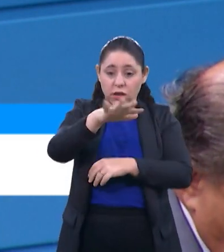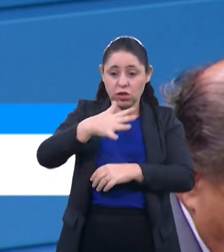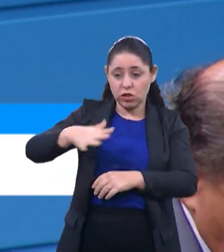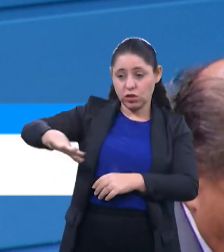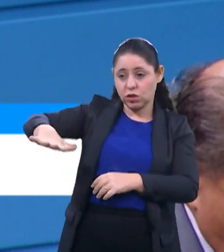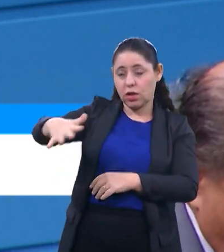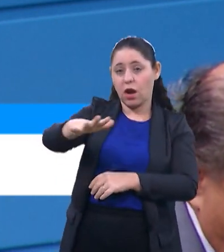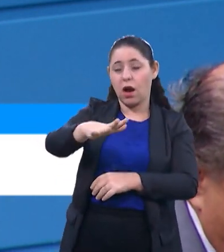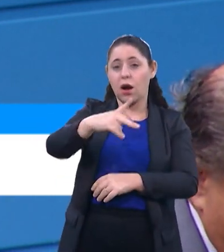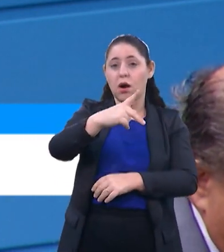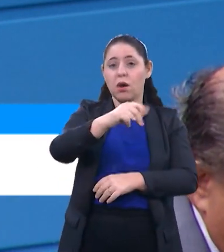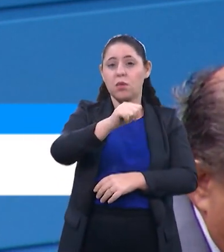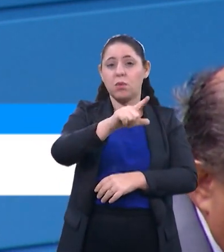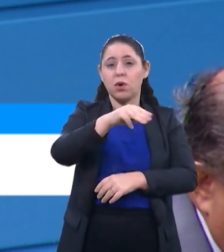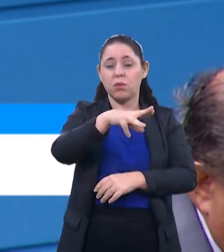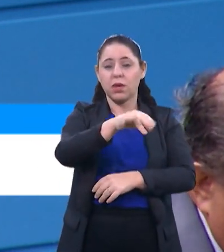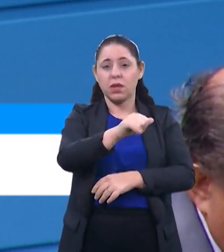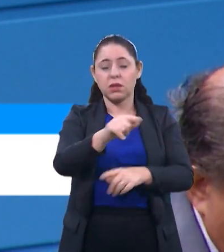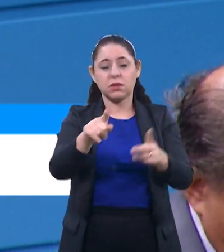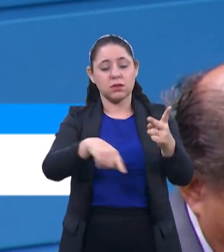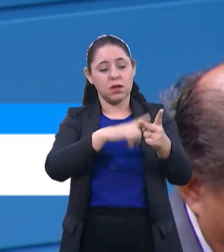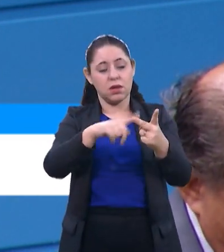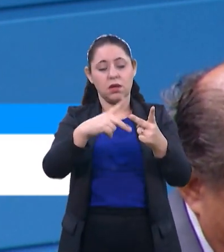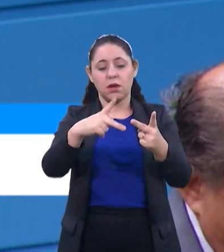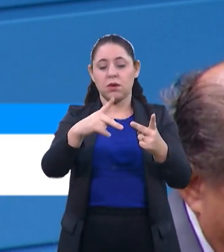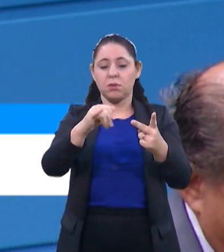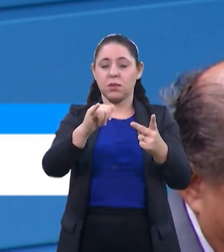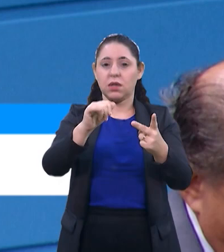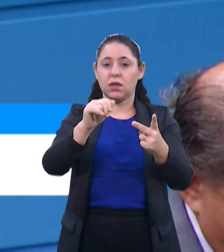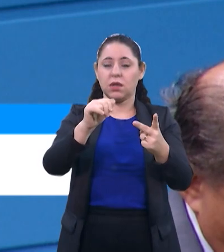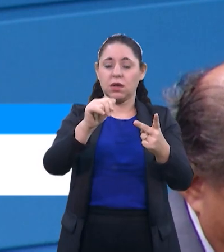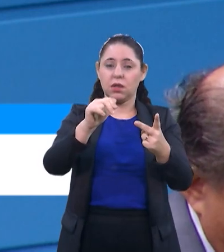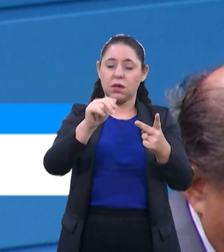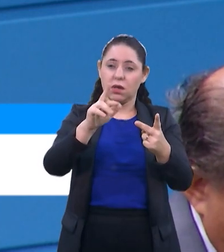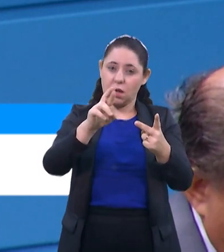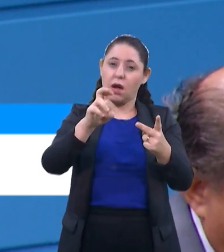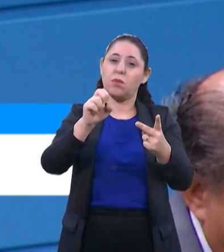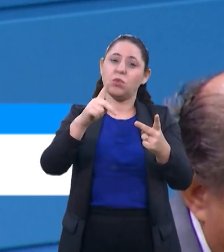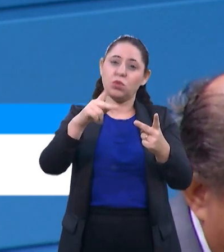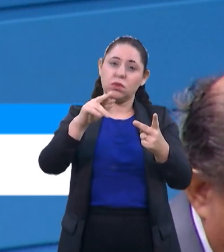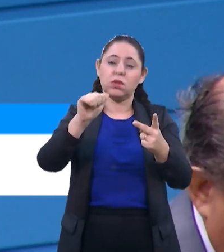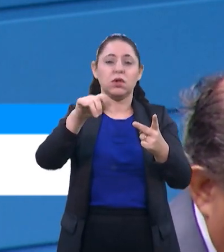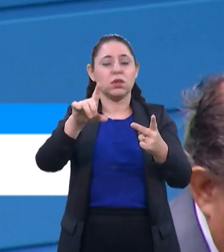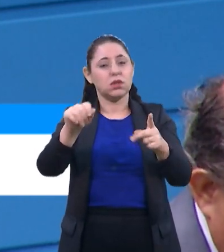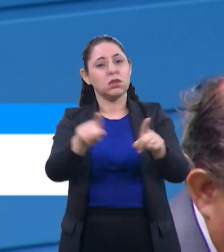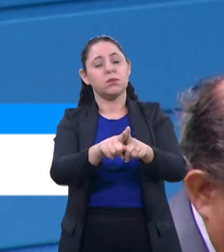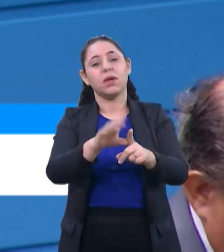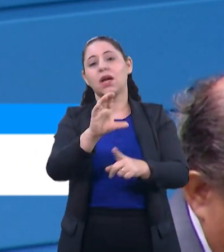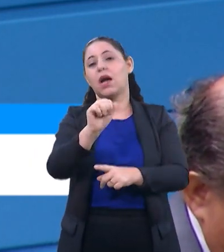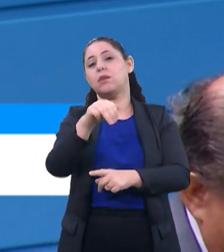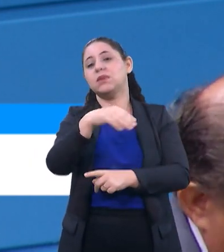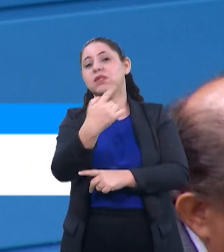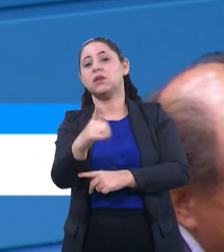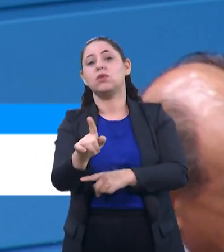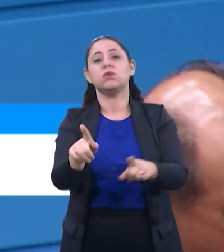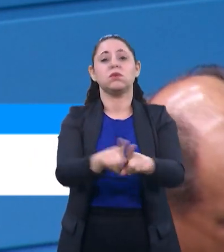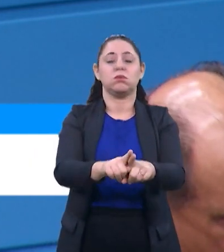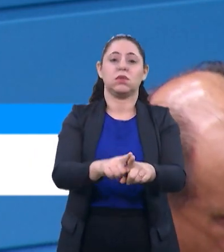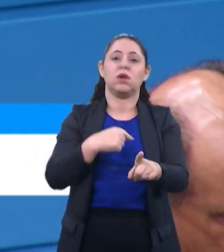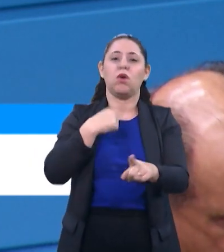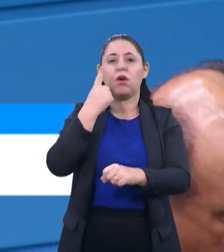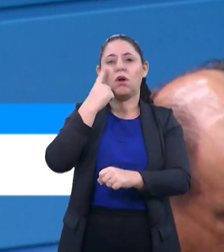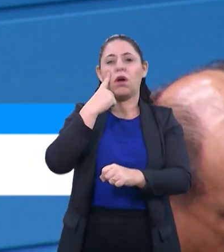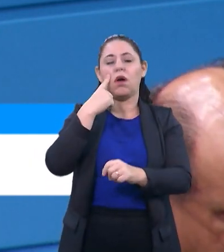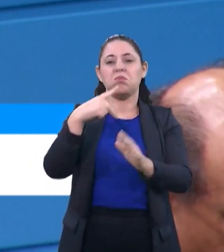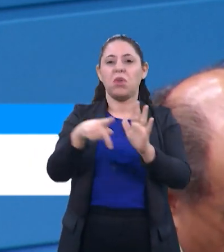a região ali de Palmeiras, de Piraputanga, de Camisão. Então, assim, é aquilo que tem